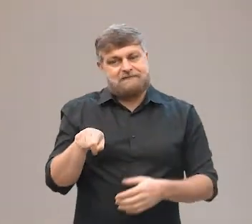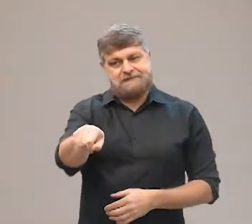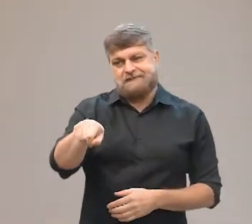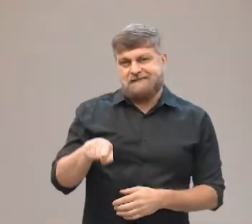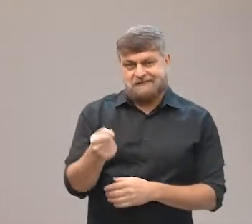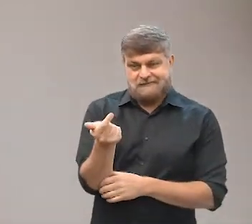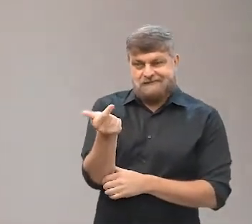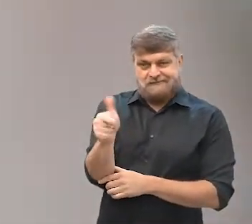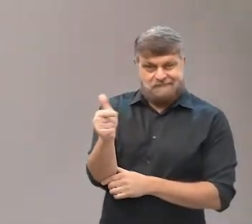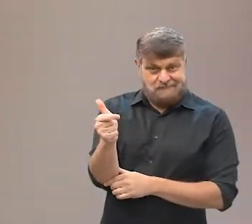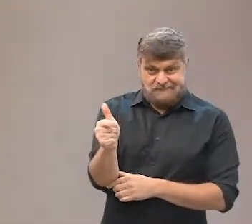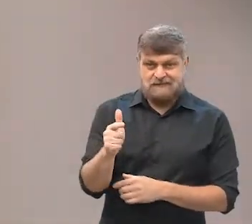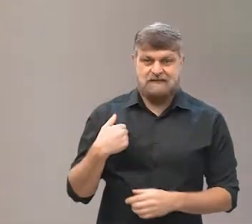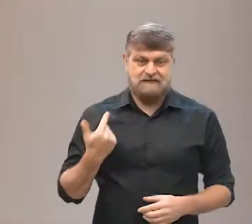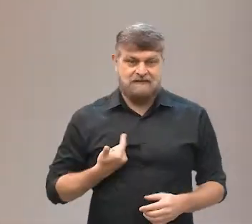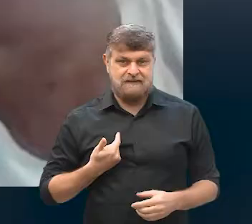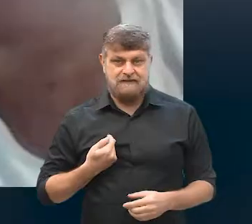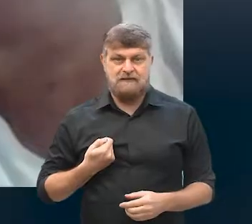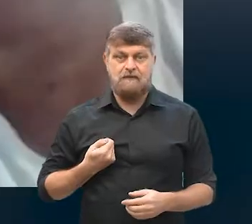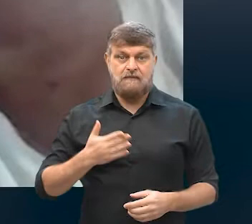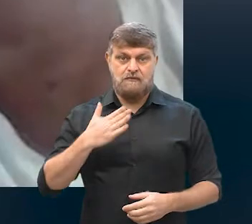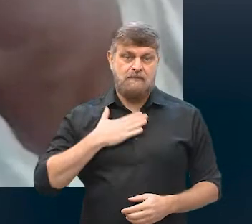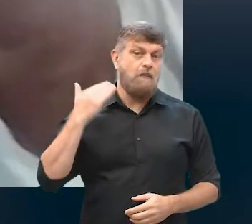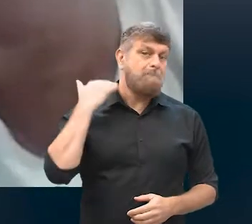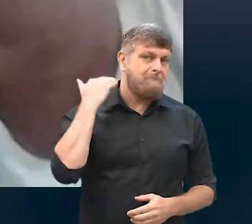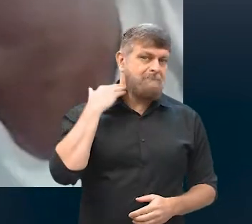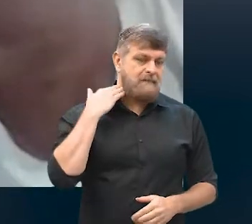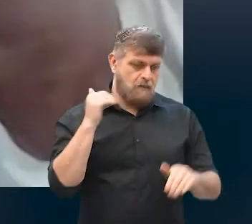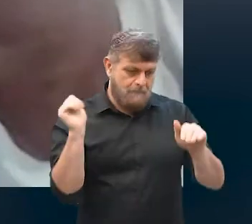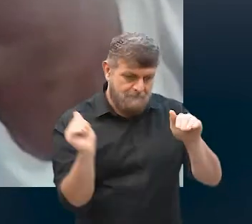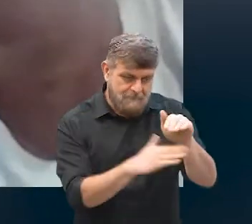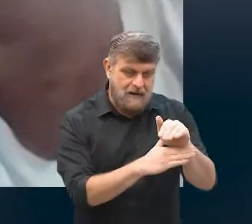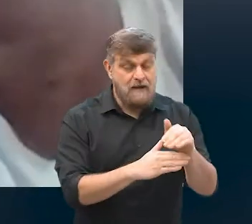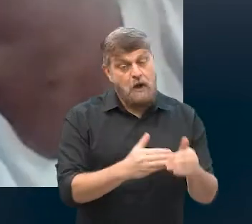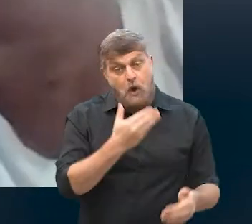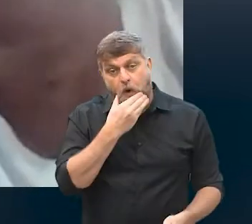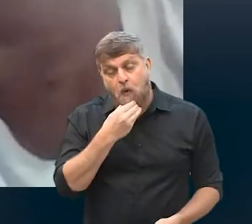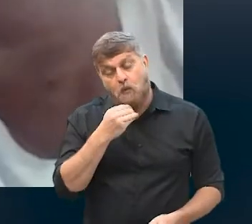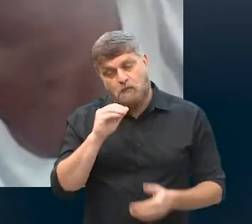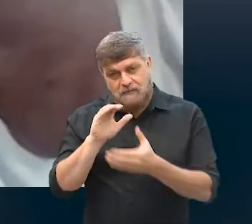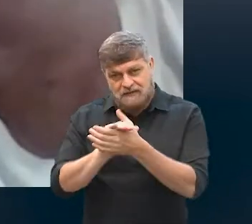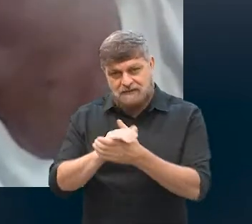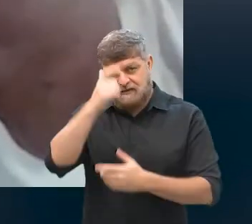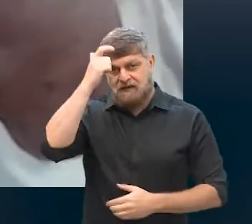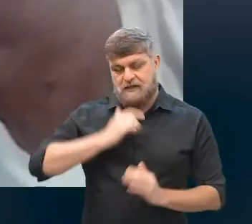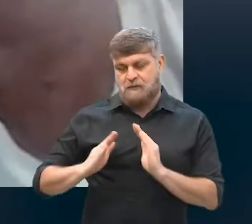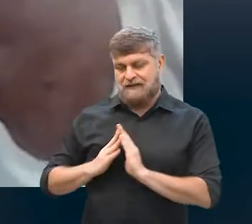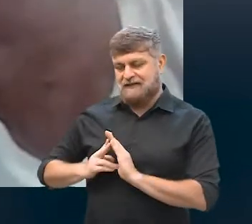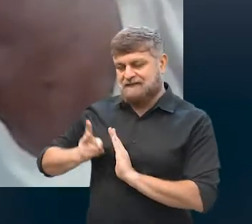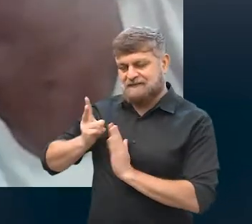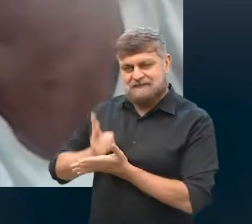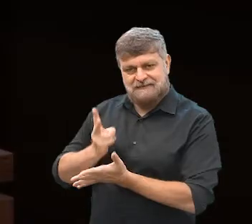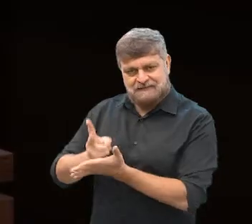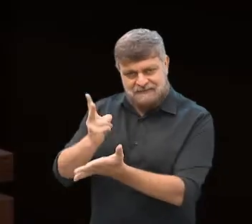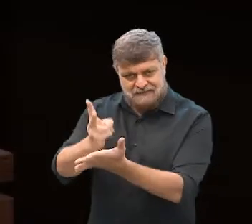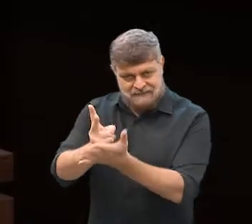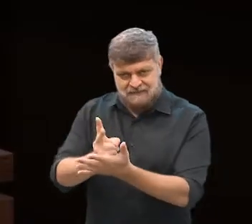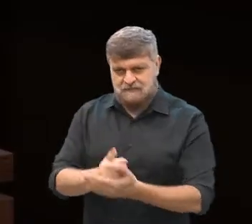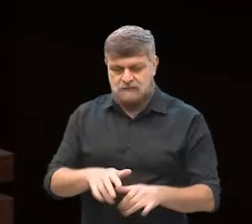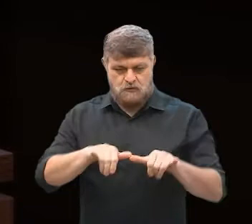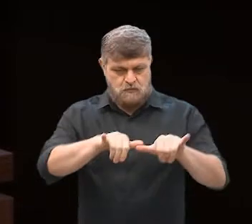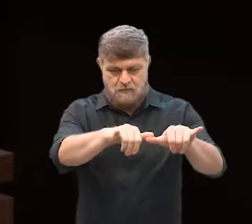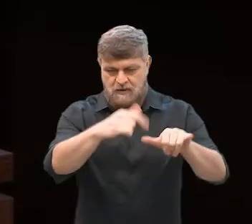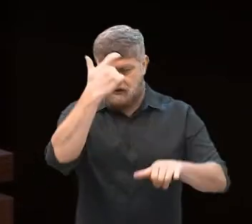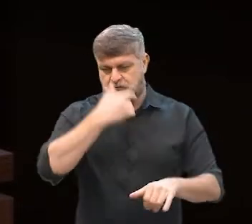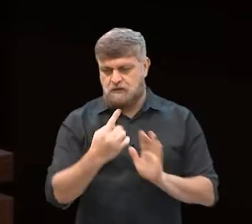cartão, então deposita na minha conta ou na do Luiz. Então, aí, quem faz? Eu não saio de casa, praticamente, eu não faço as compras, nada